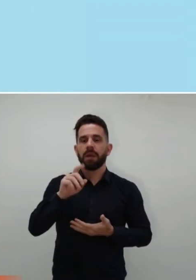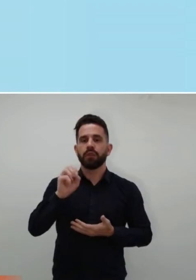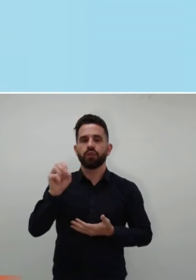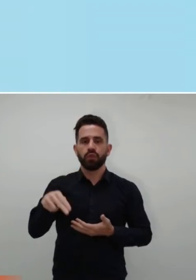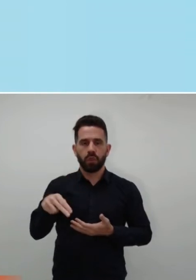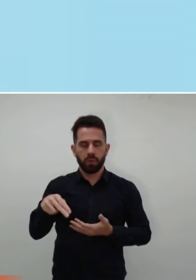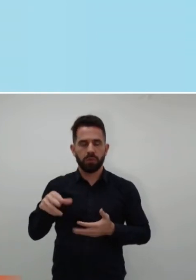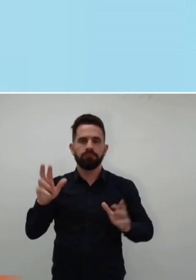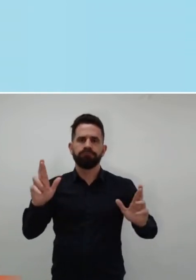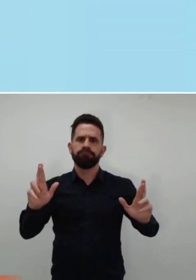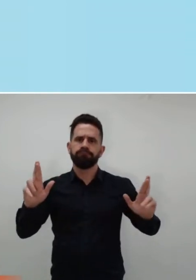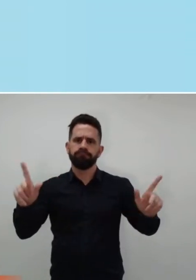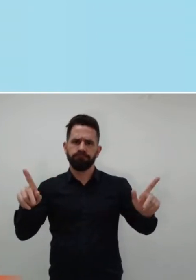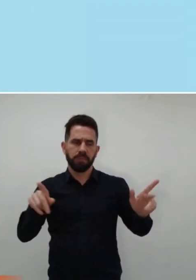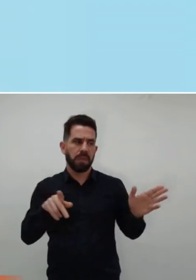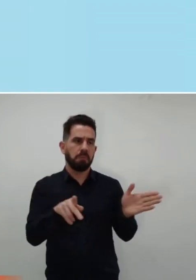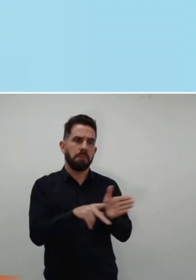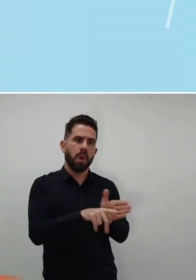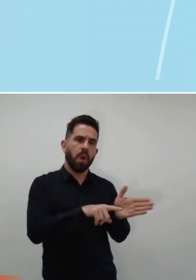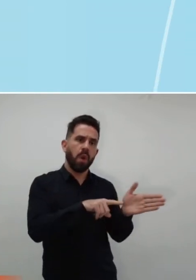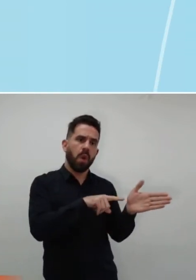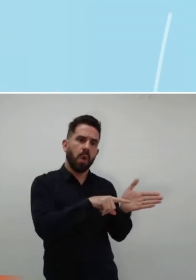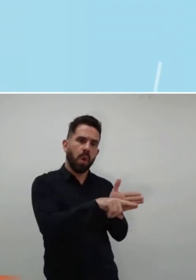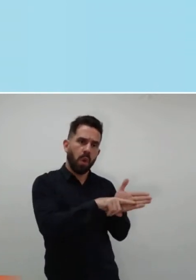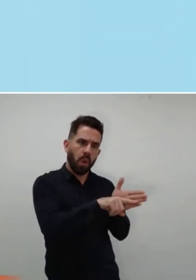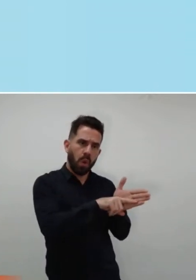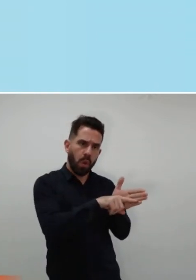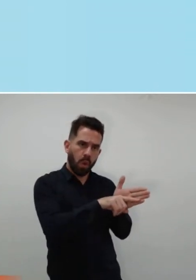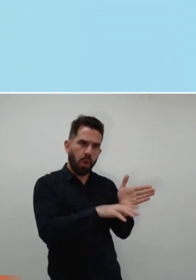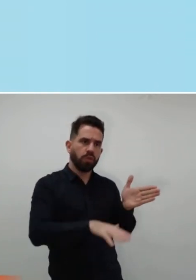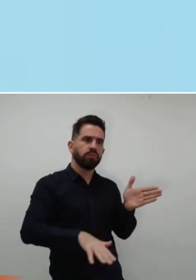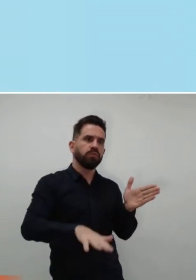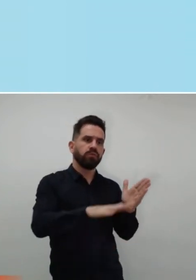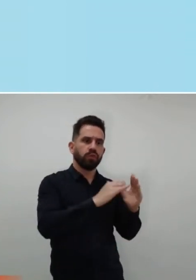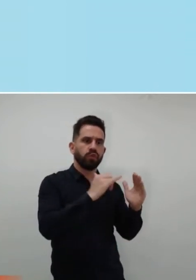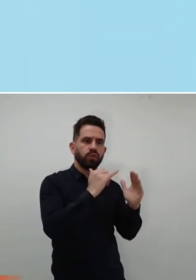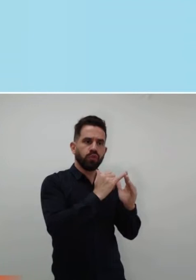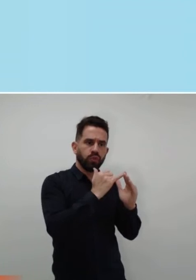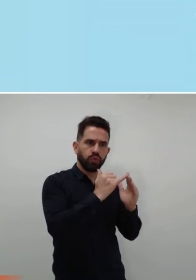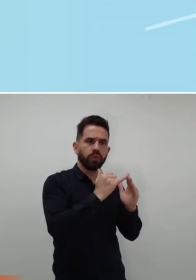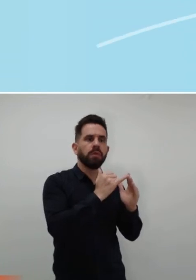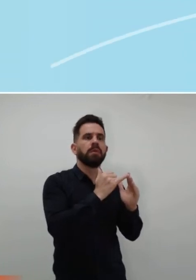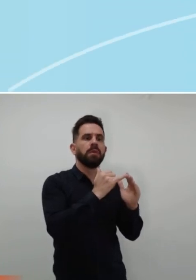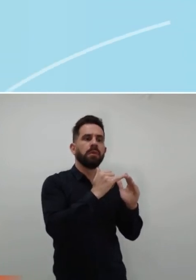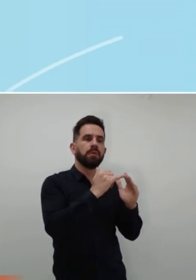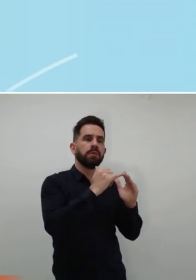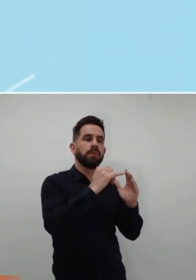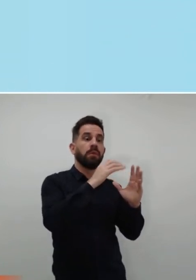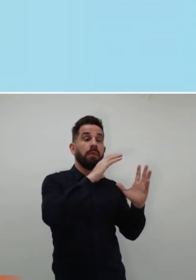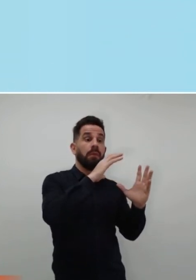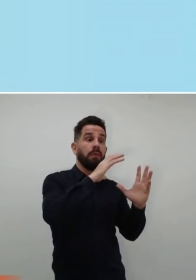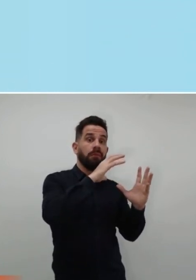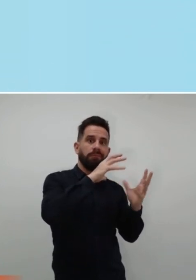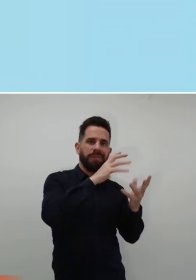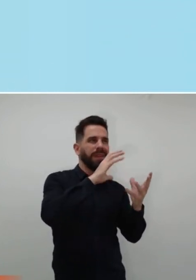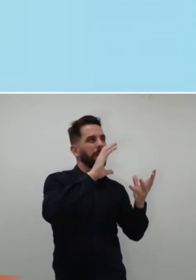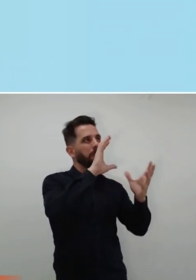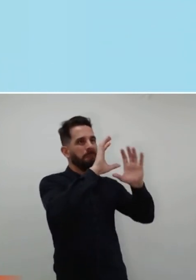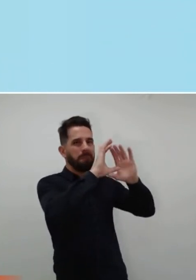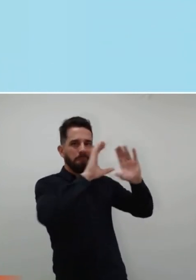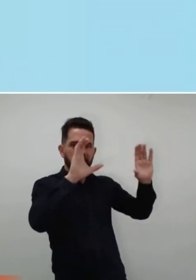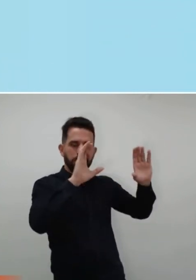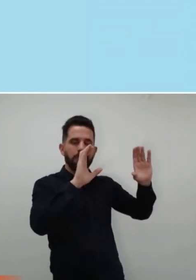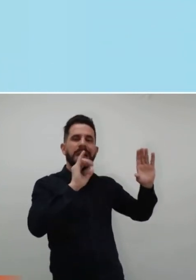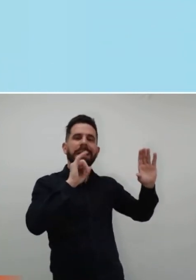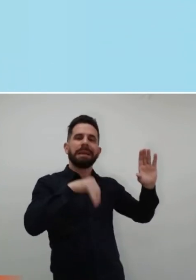Instituto Nacional de Pesquisas Espaciais, que divulgou números na última segunda-feira. O INPE divulgou números menores do que